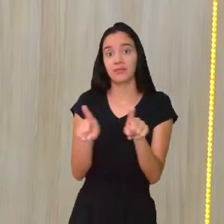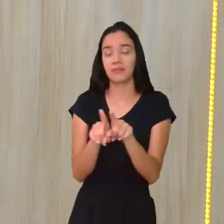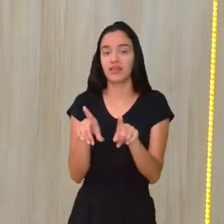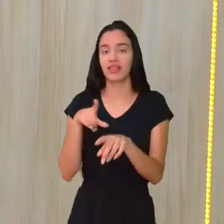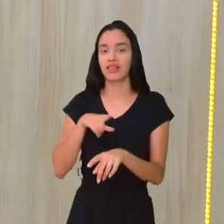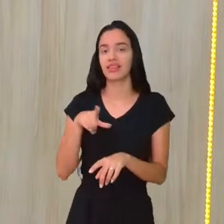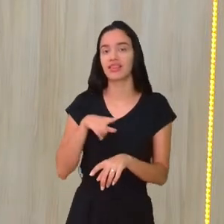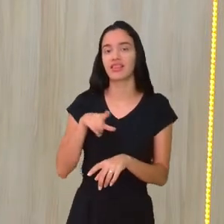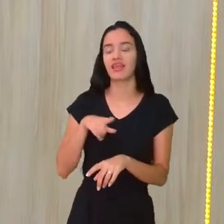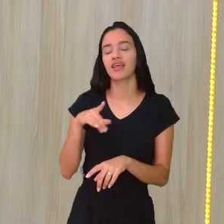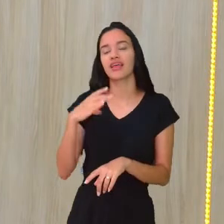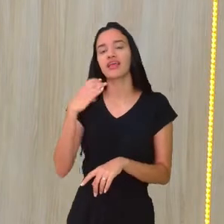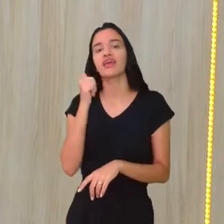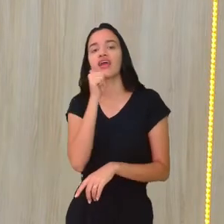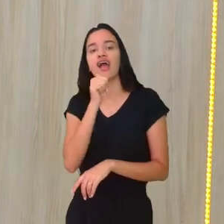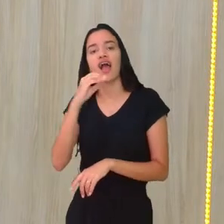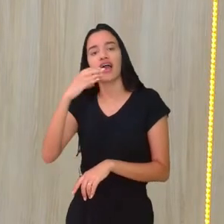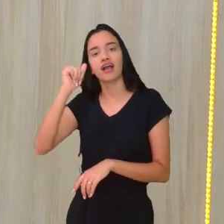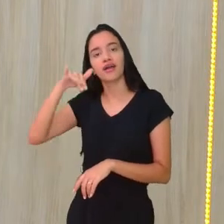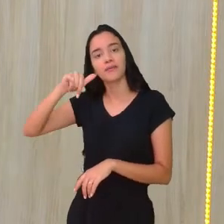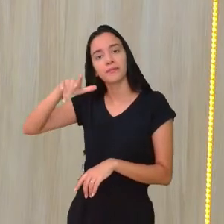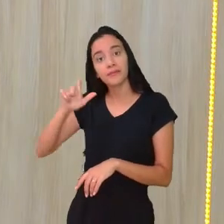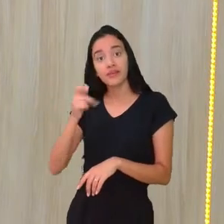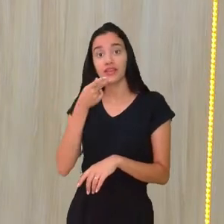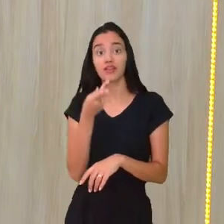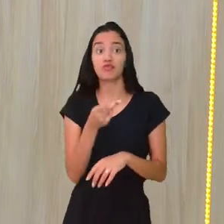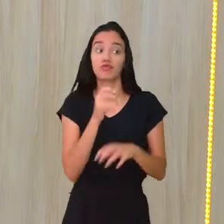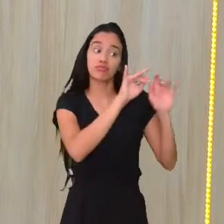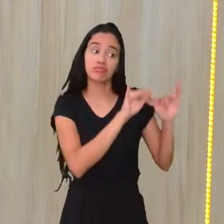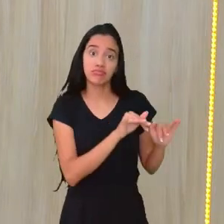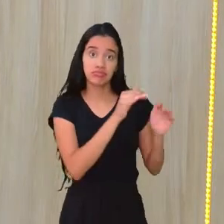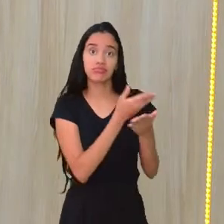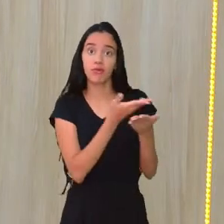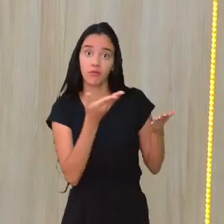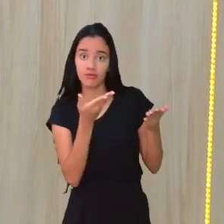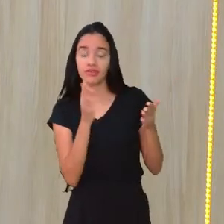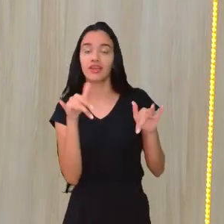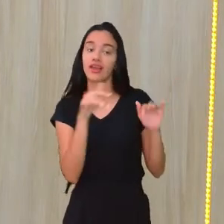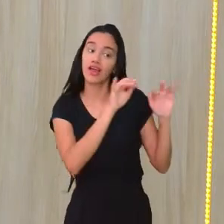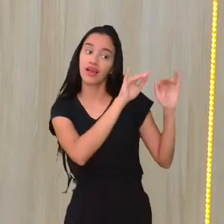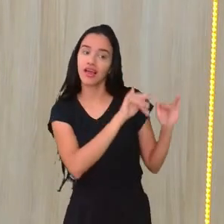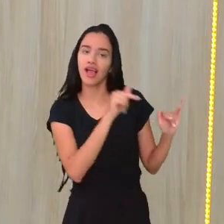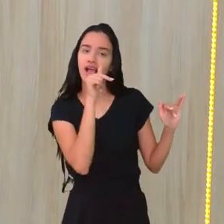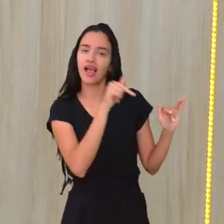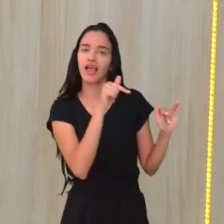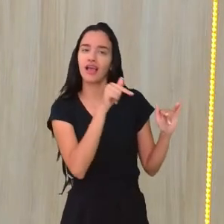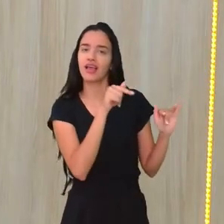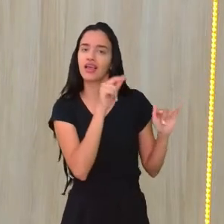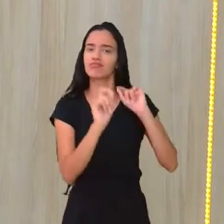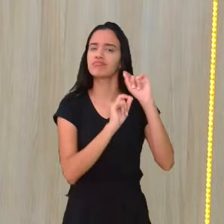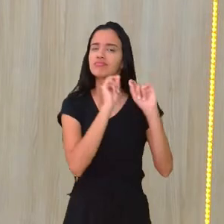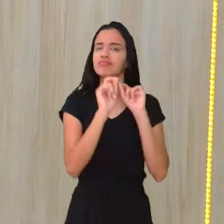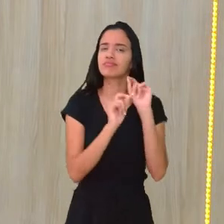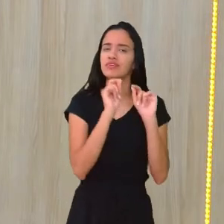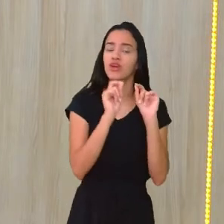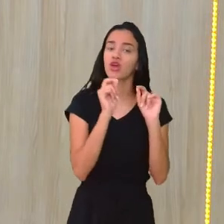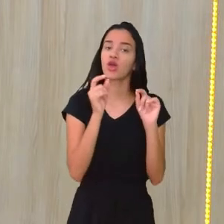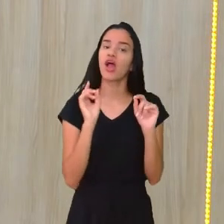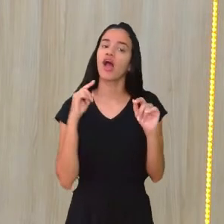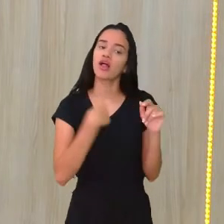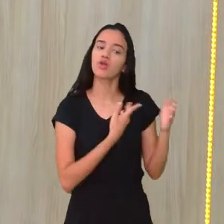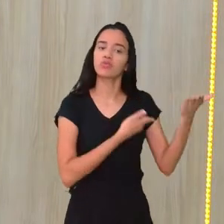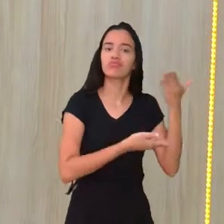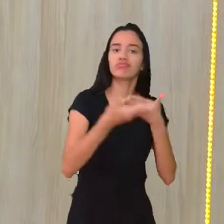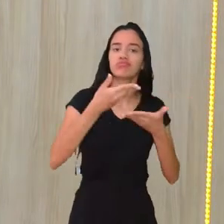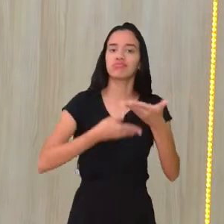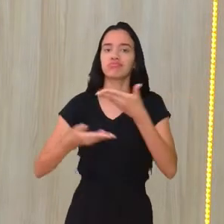Camille Borba, que daqui a pouco fala com vocês no chat. E esse chat, ele é para nossa